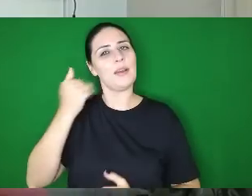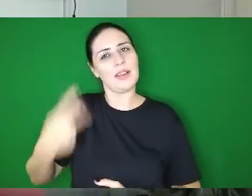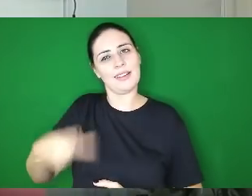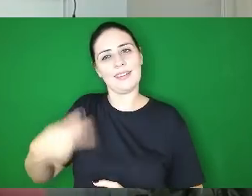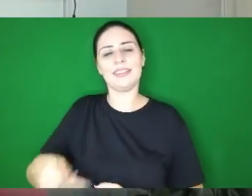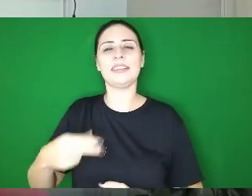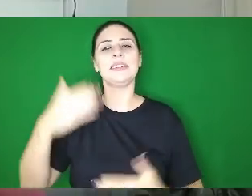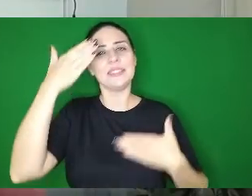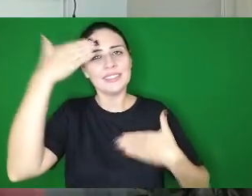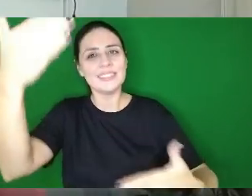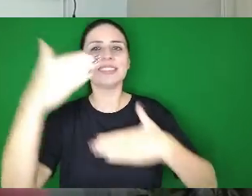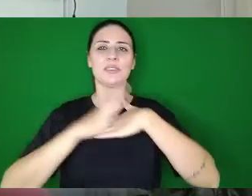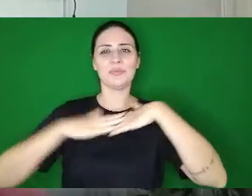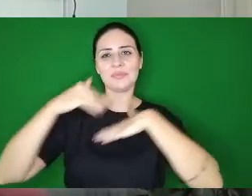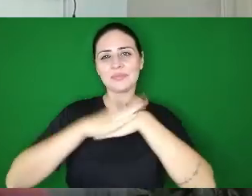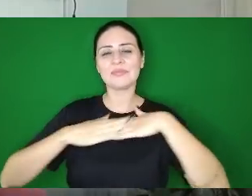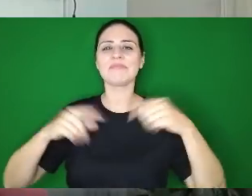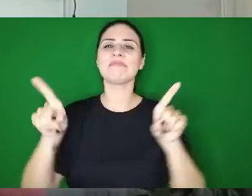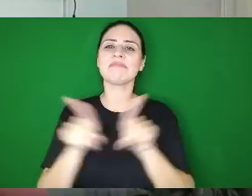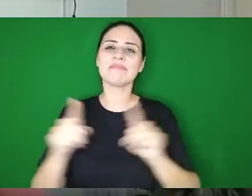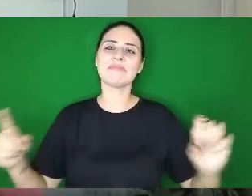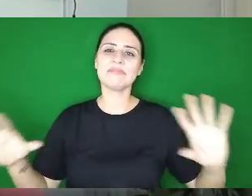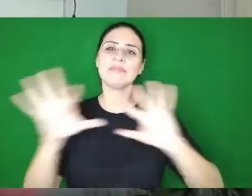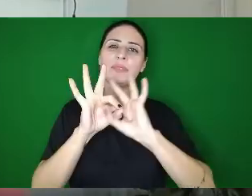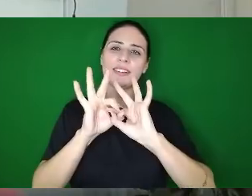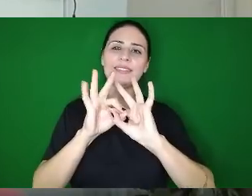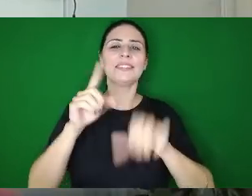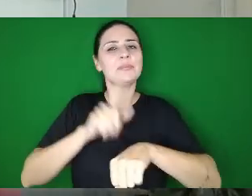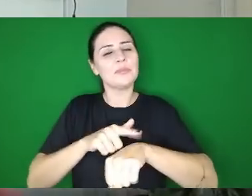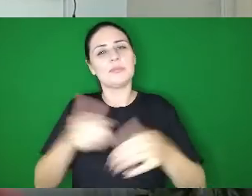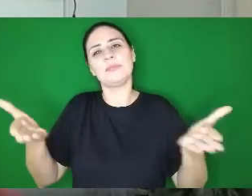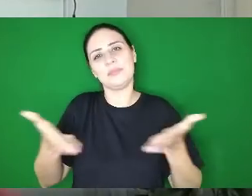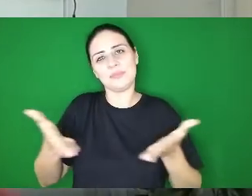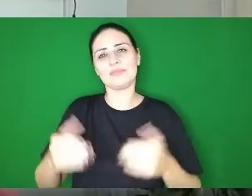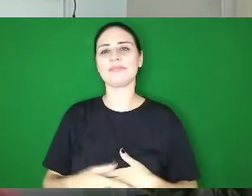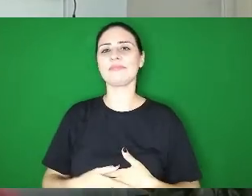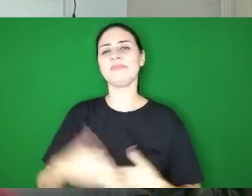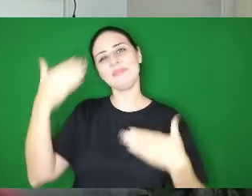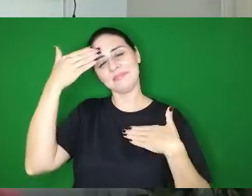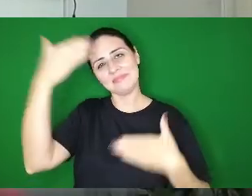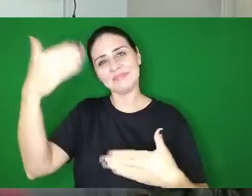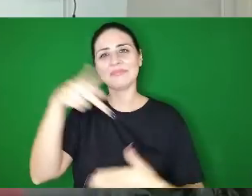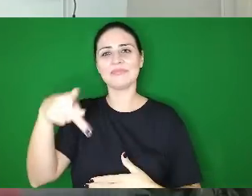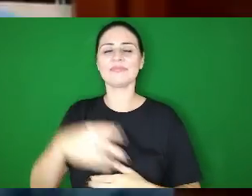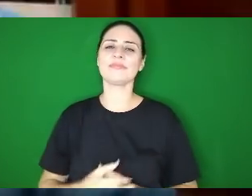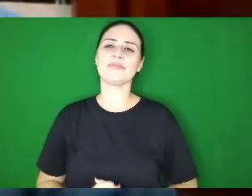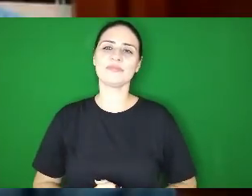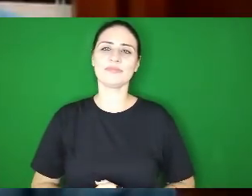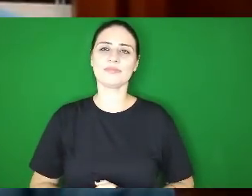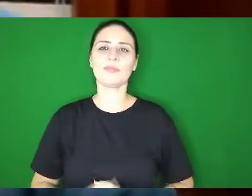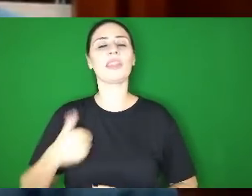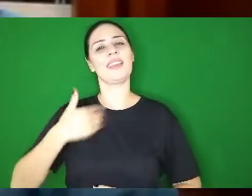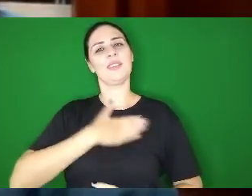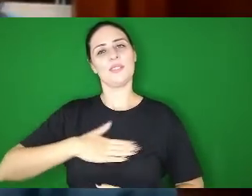carinho, pela parceria, por esse momento. Obrigada, professora. Bom, eu gostaria